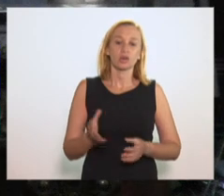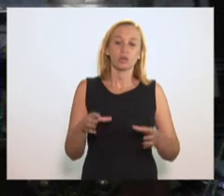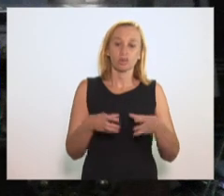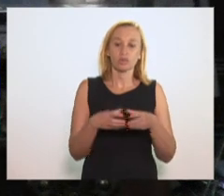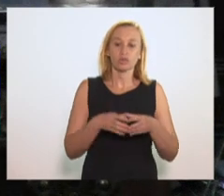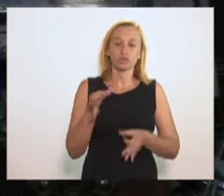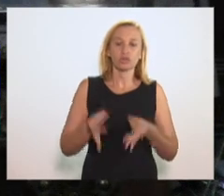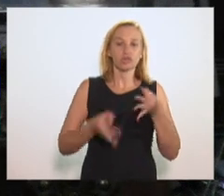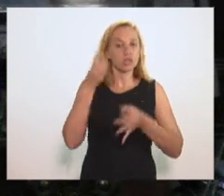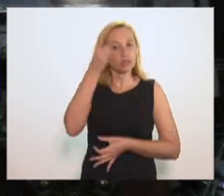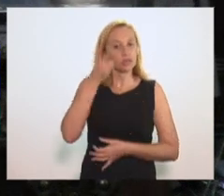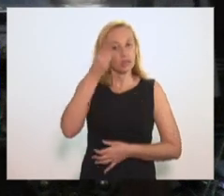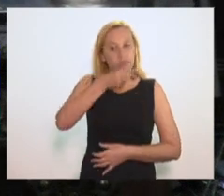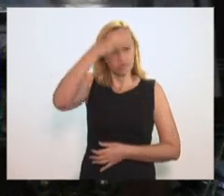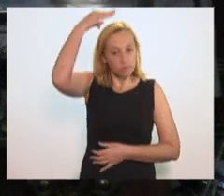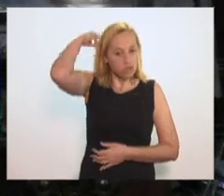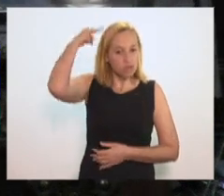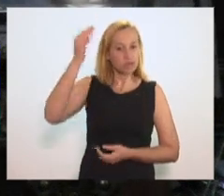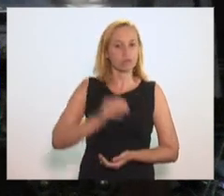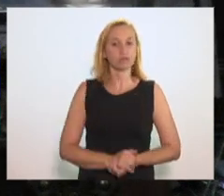justiça deputado Márcio Pacheco